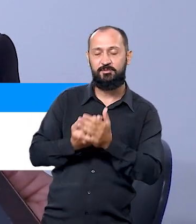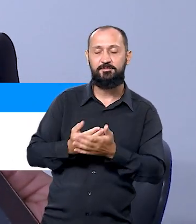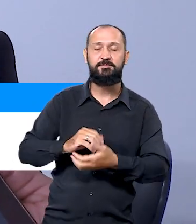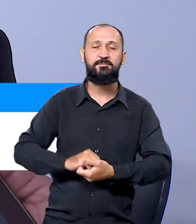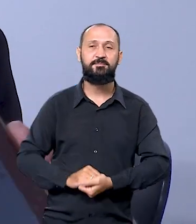escolas